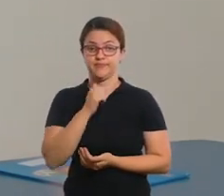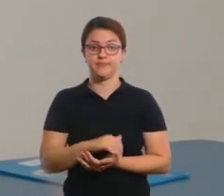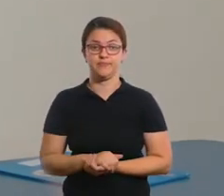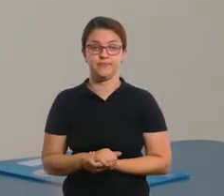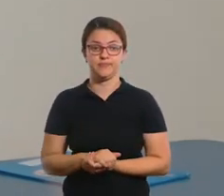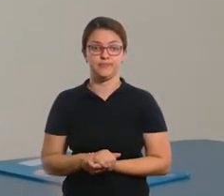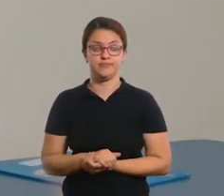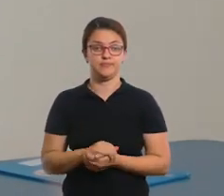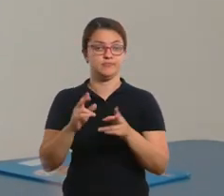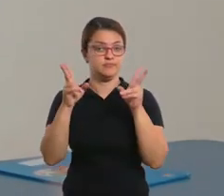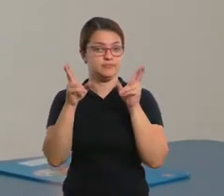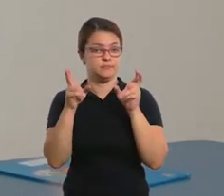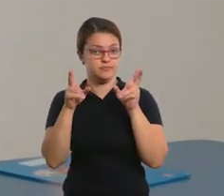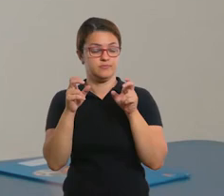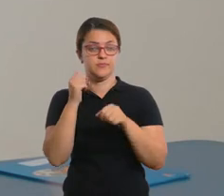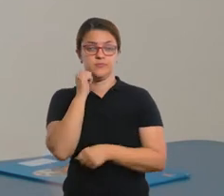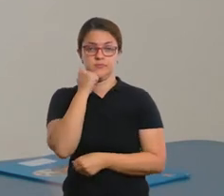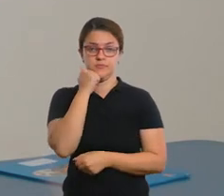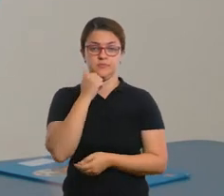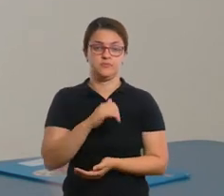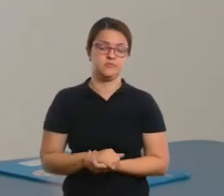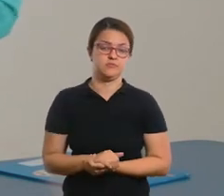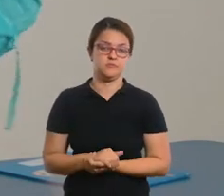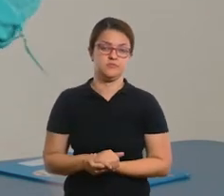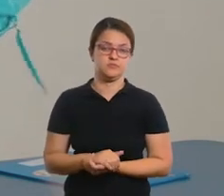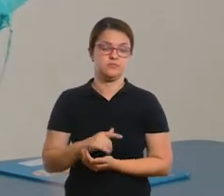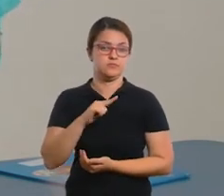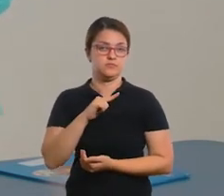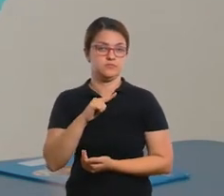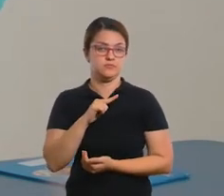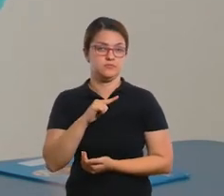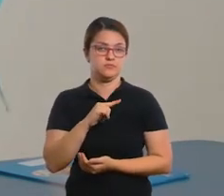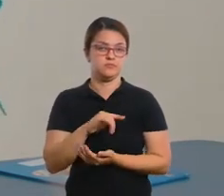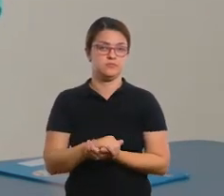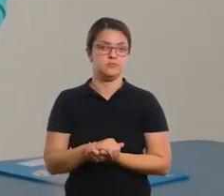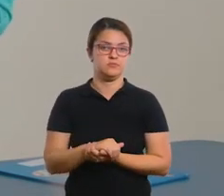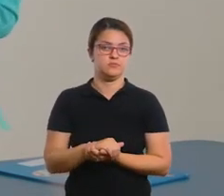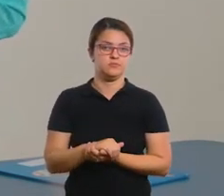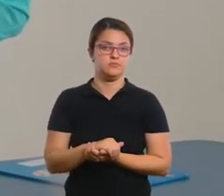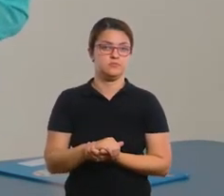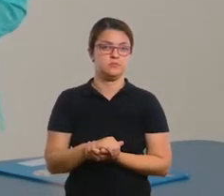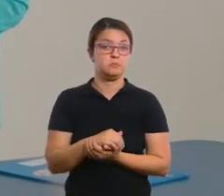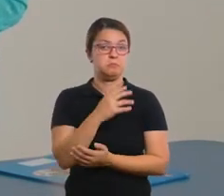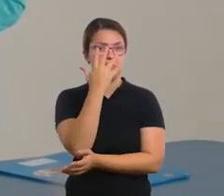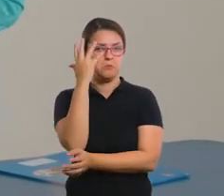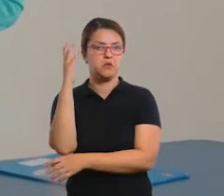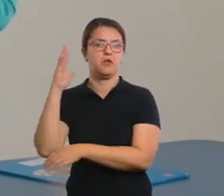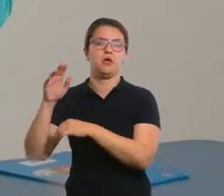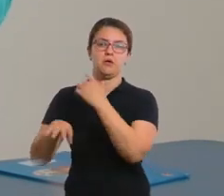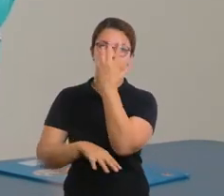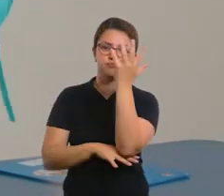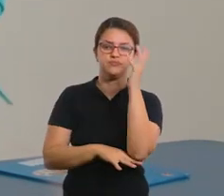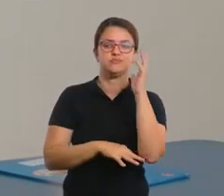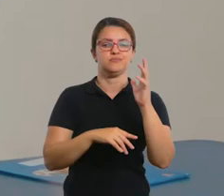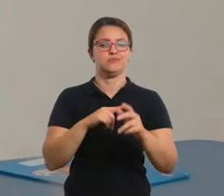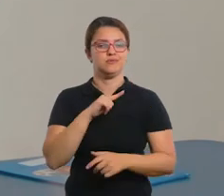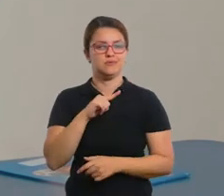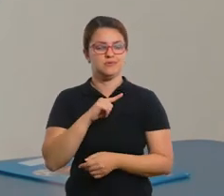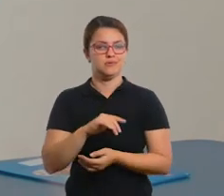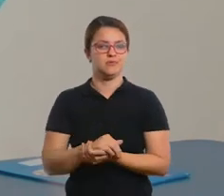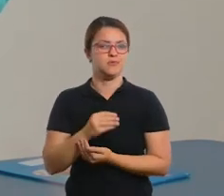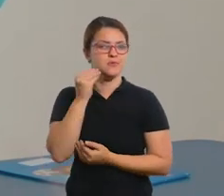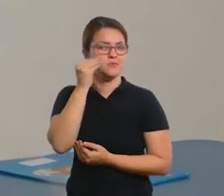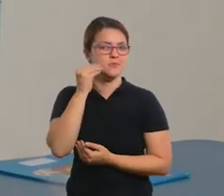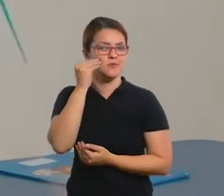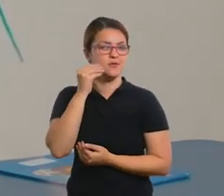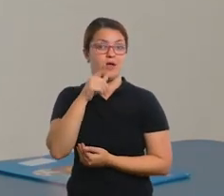Ciências. O tema de ciências, né? A gente tem meio ambiente e aqui uma experiência com água